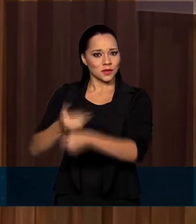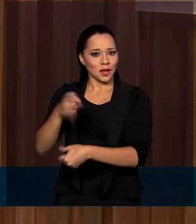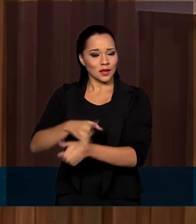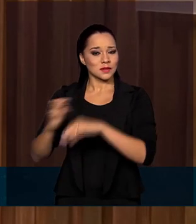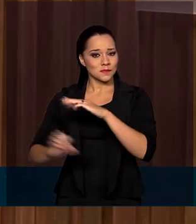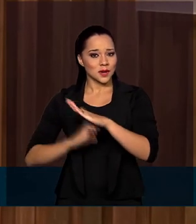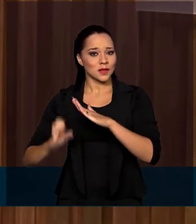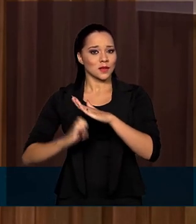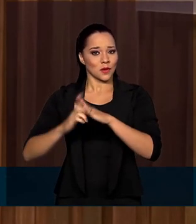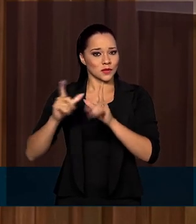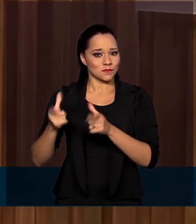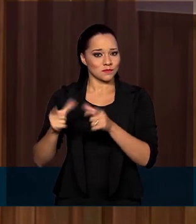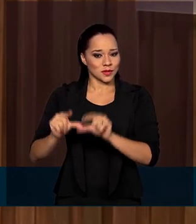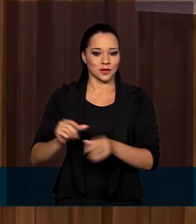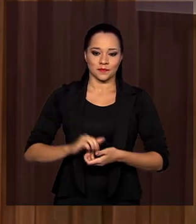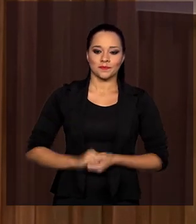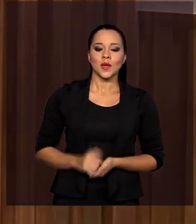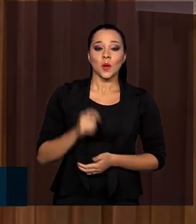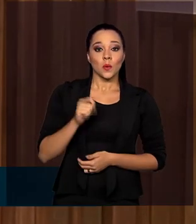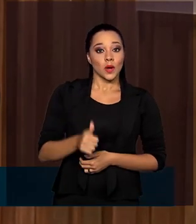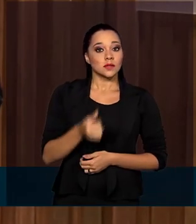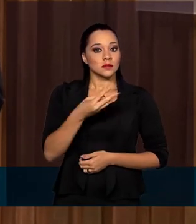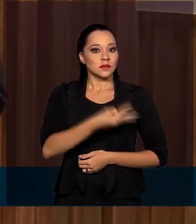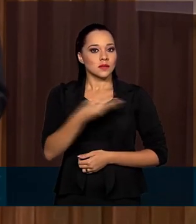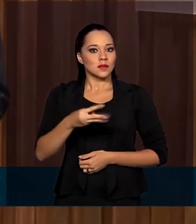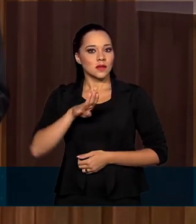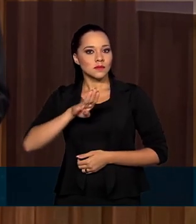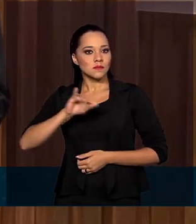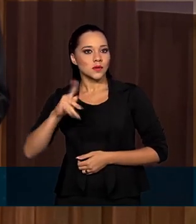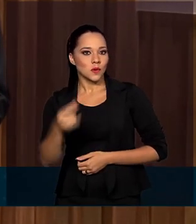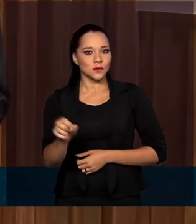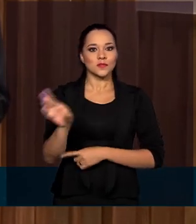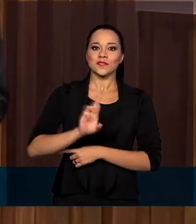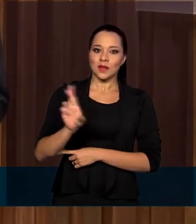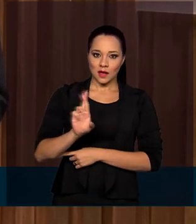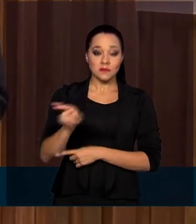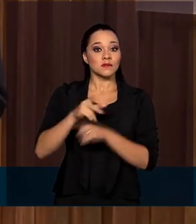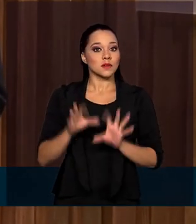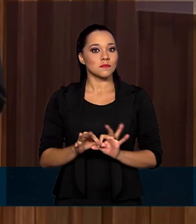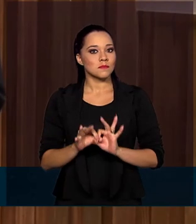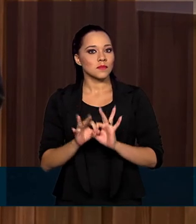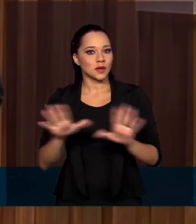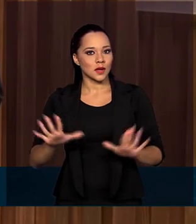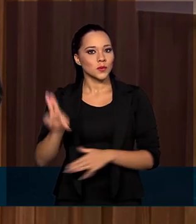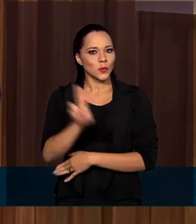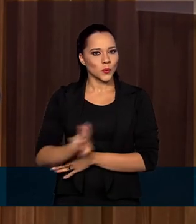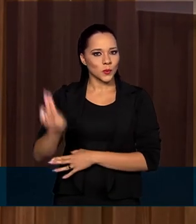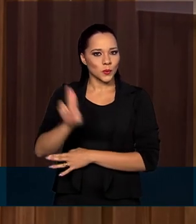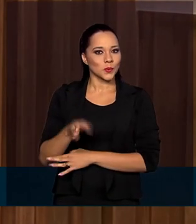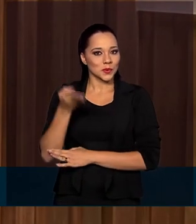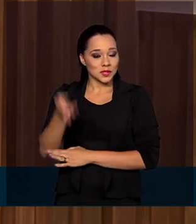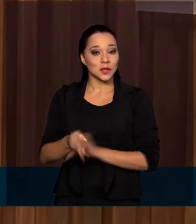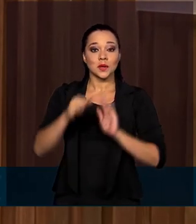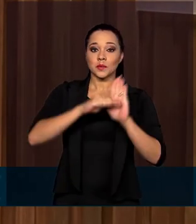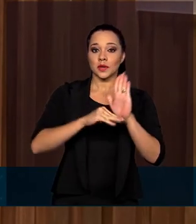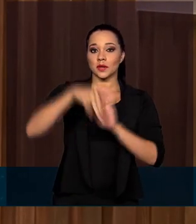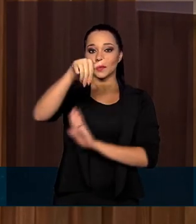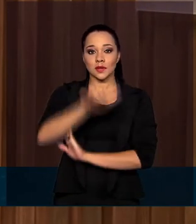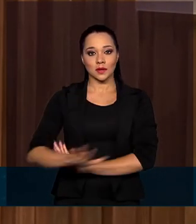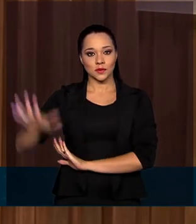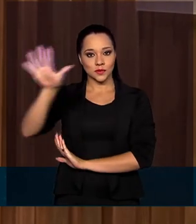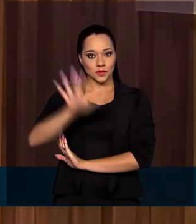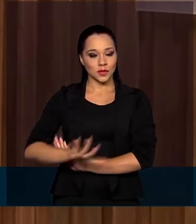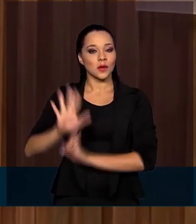empreendedores. Quase 33 bilhões de reais foram liberados através do Programa Nacional